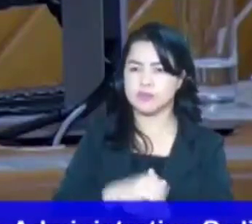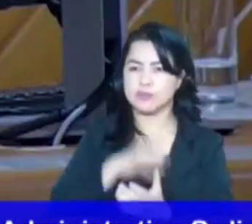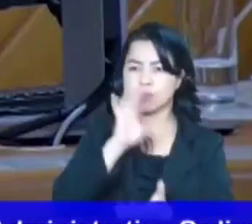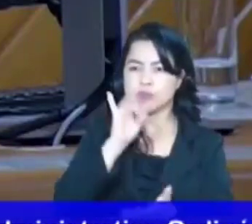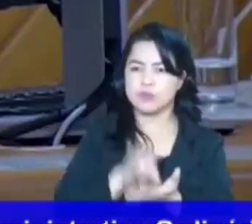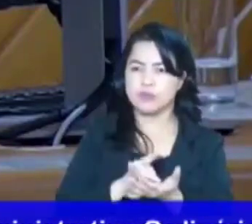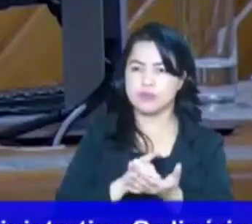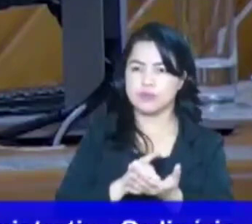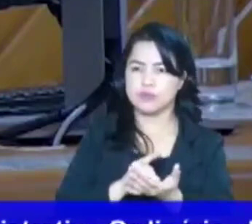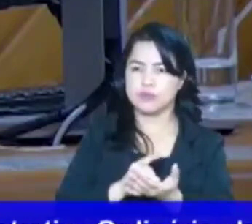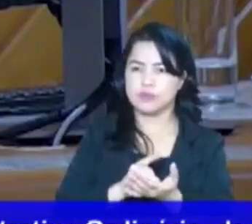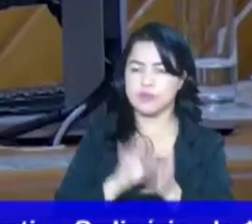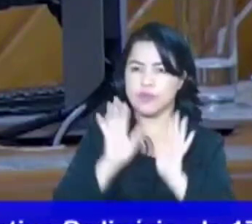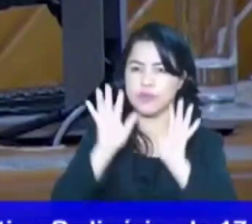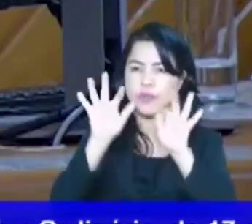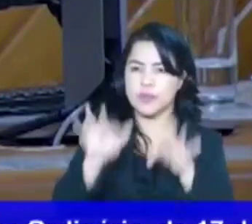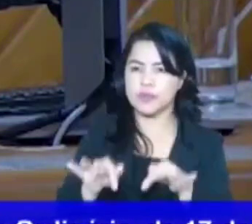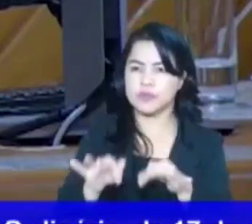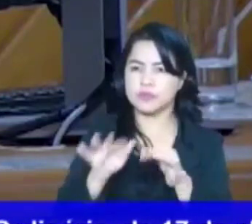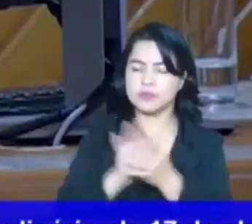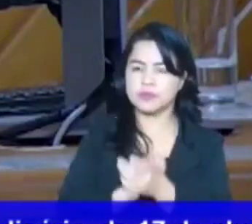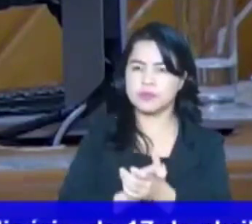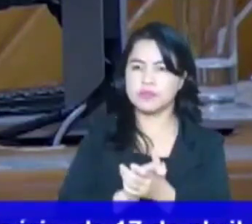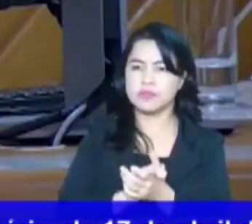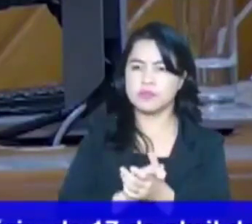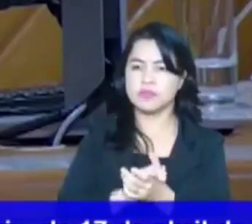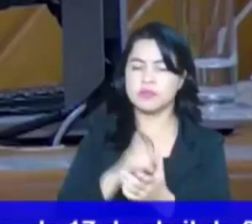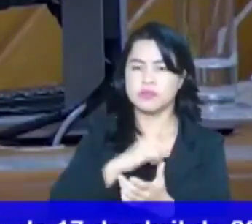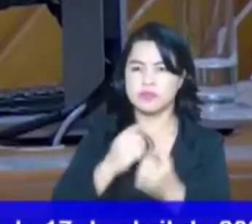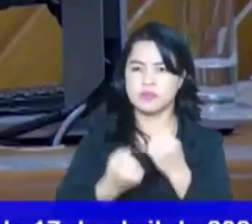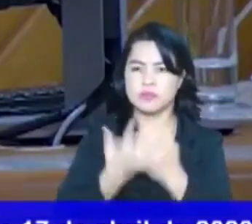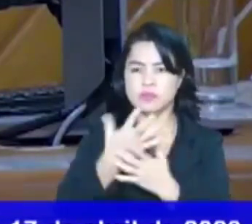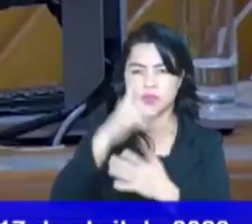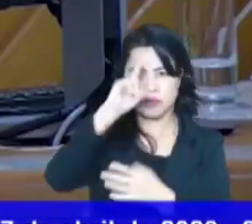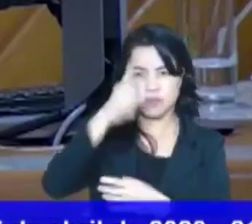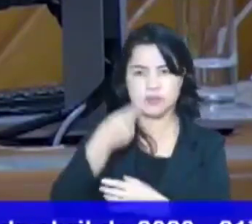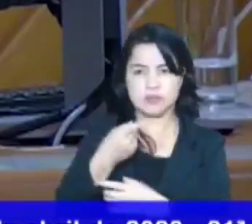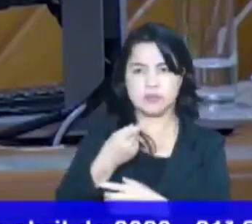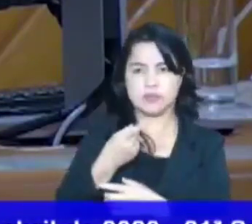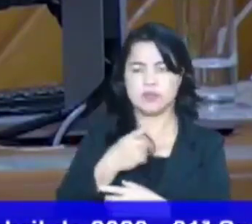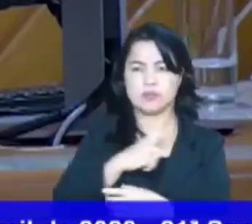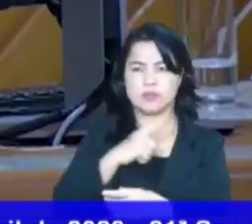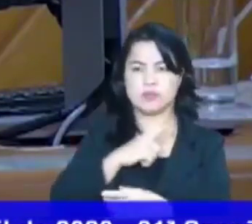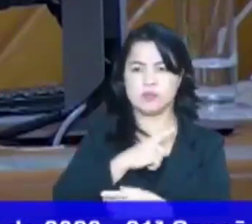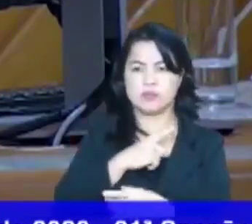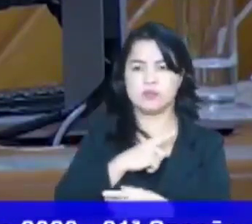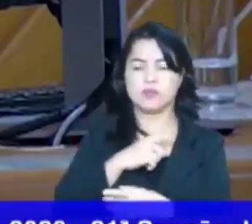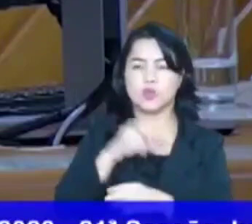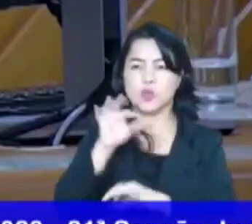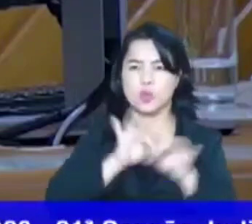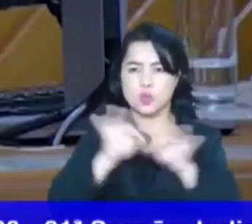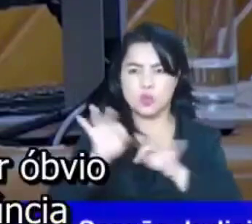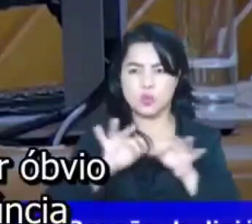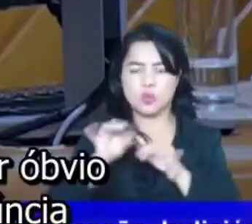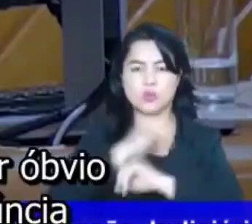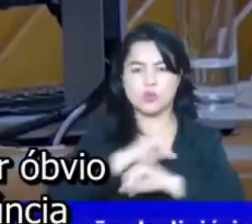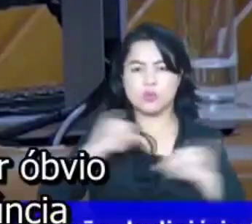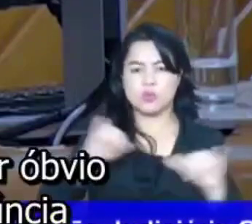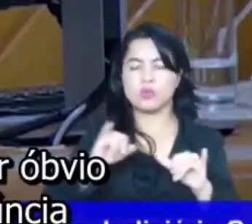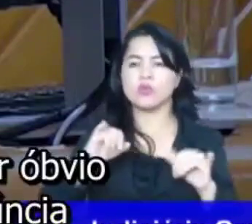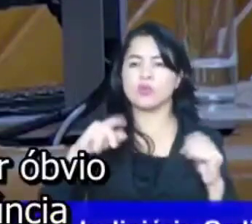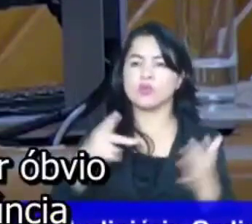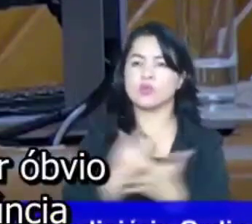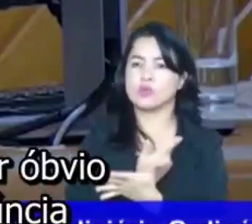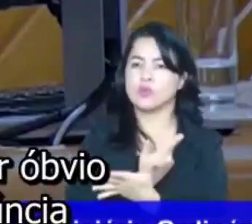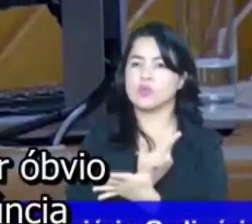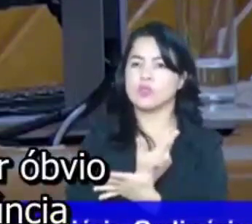afirmação, ao final do habeas corpus, acerca da existência de decisão teratológica pelo fato de mencionar a ocorrência de um